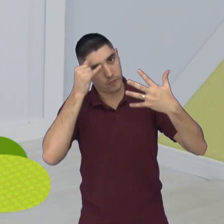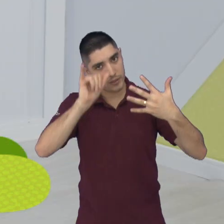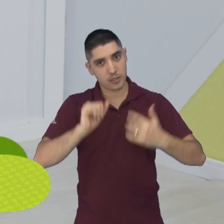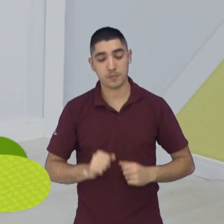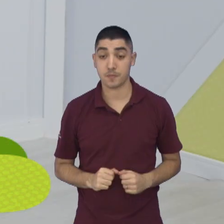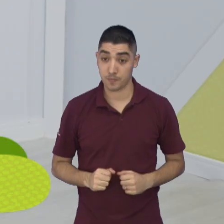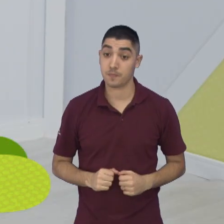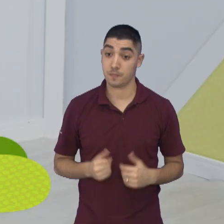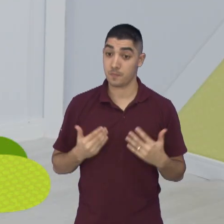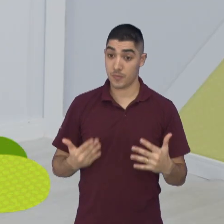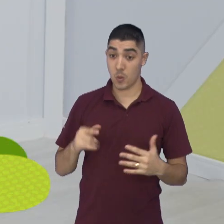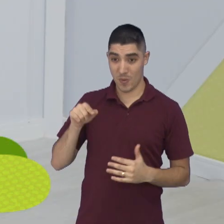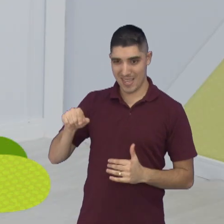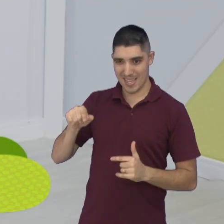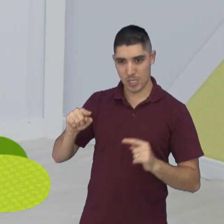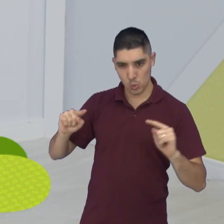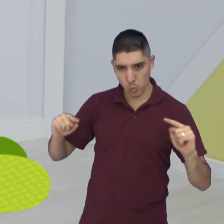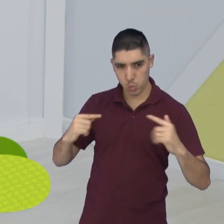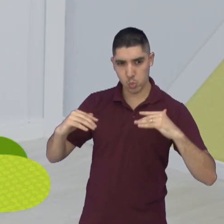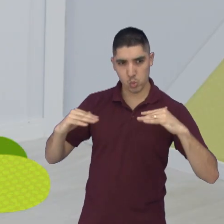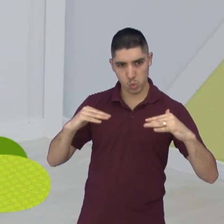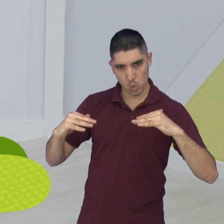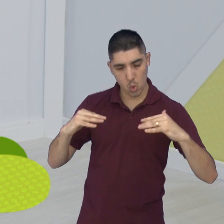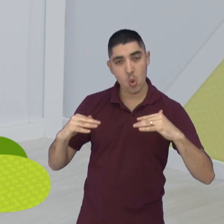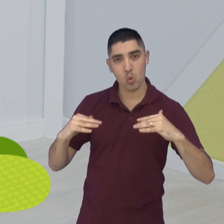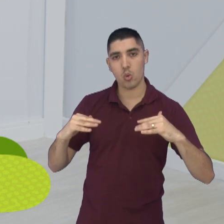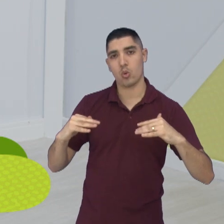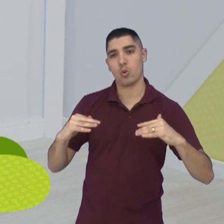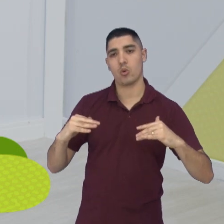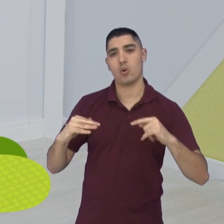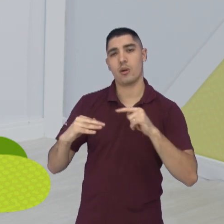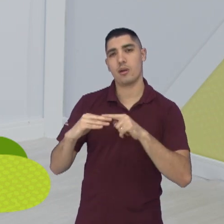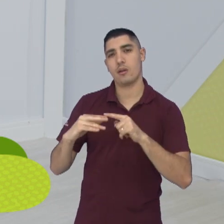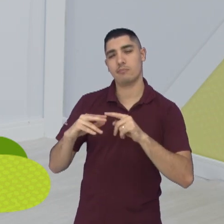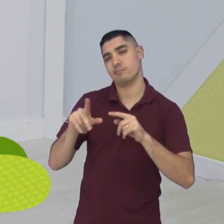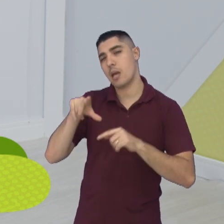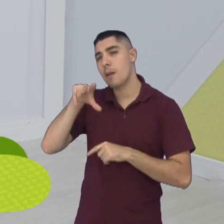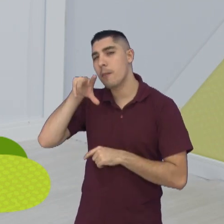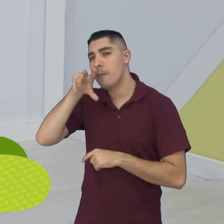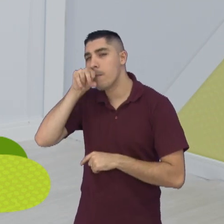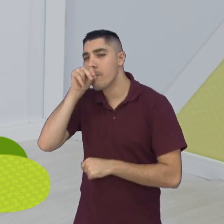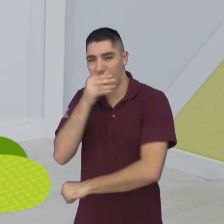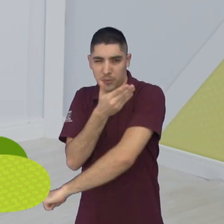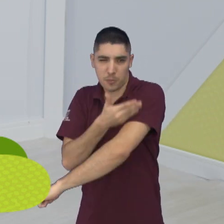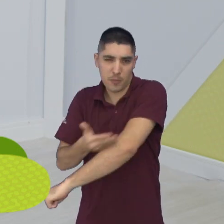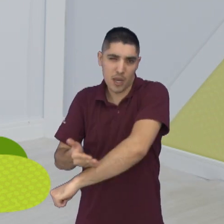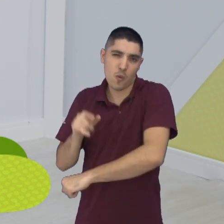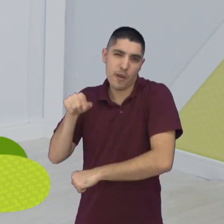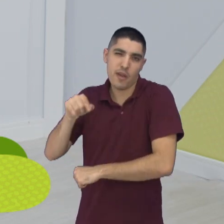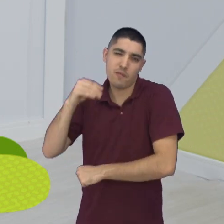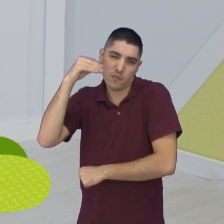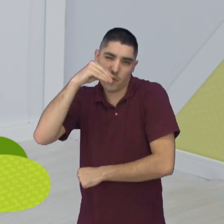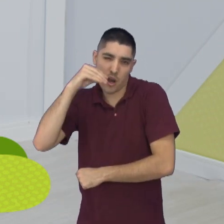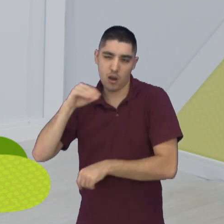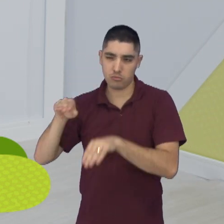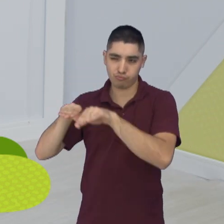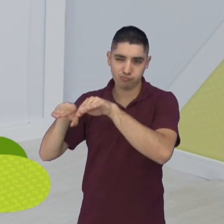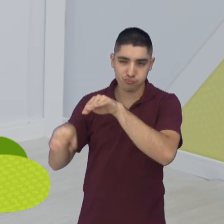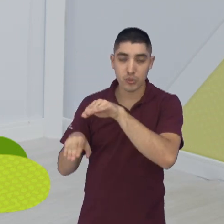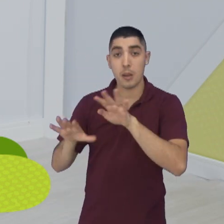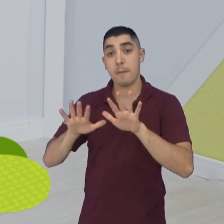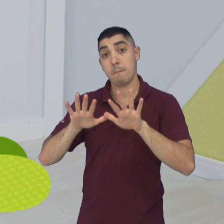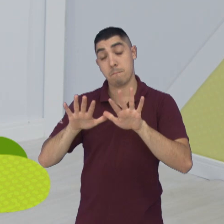e esse jogo, em teoria, dos 3 que o São José tem para fazer, tirando o Pato, que em princípio é um adversário mais fraco, mas desses